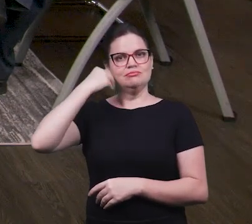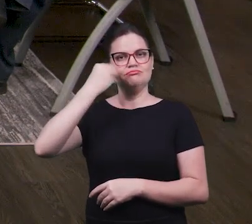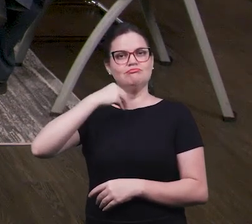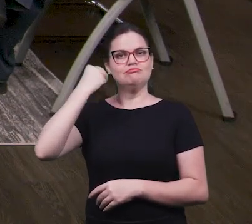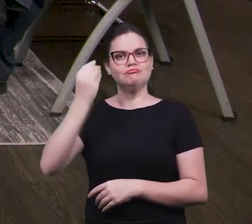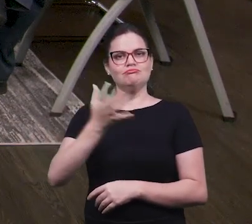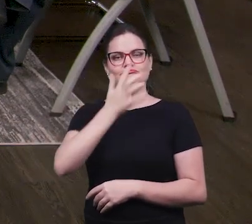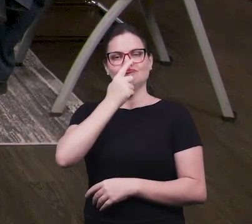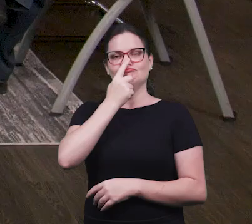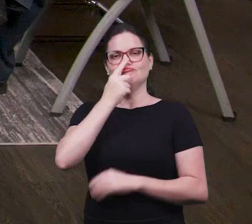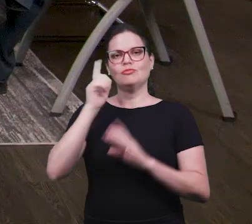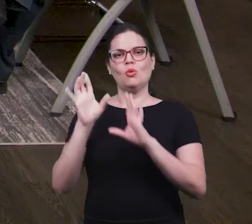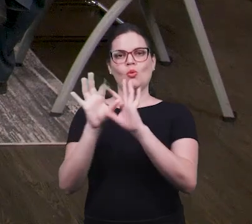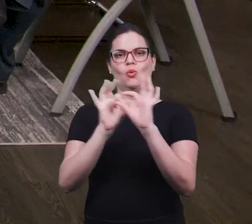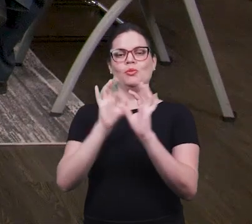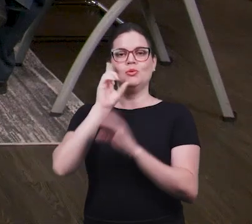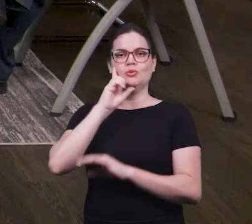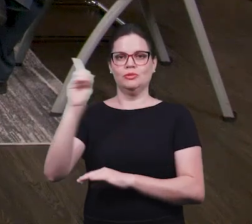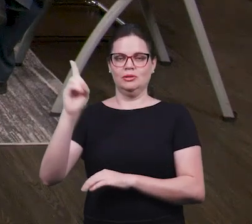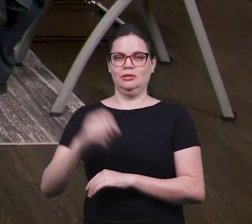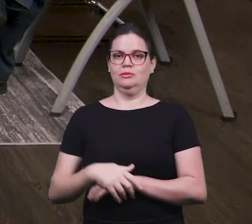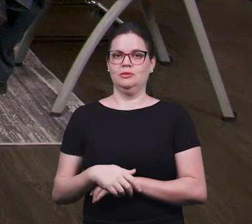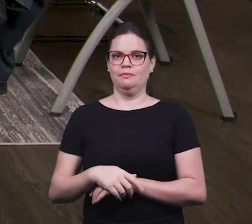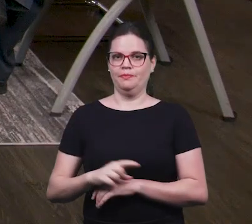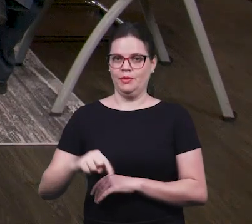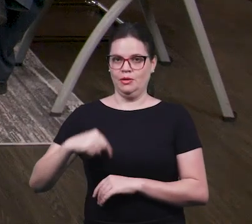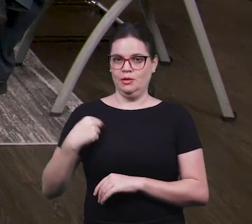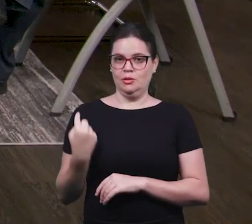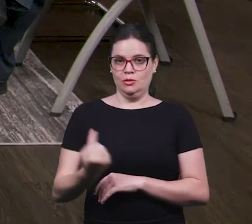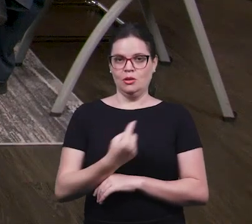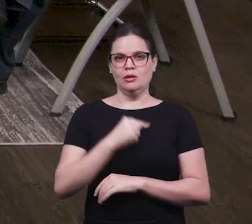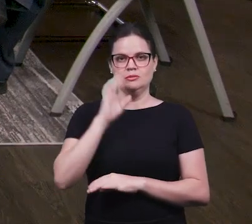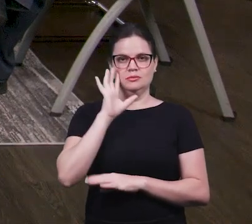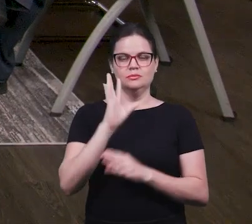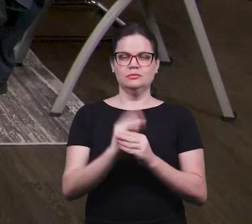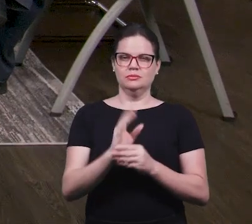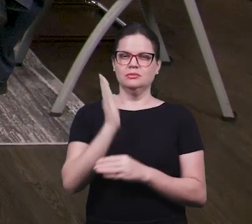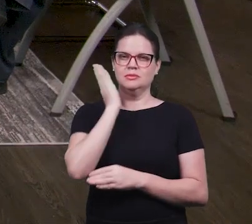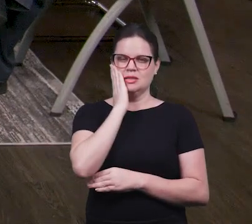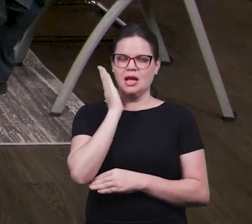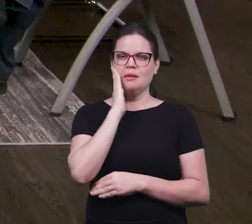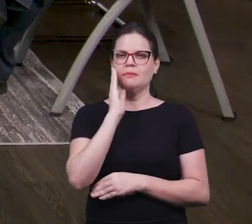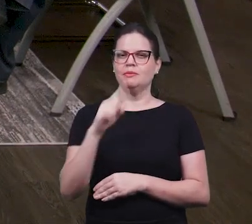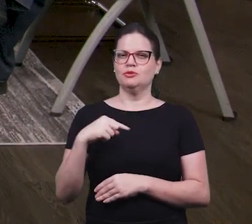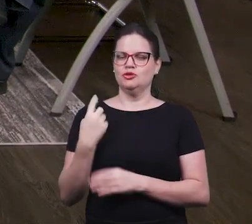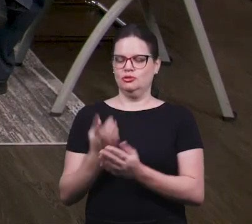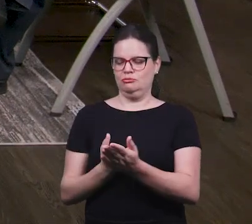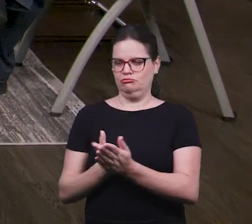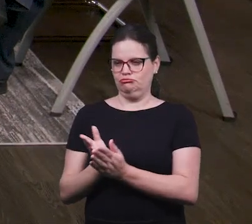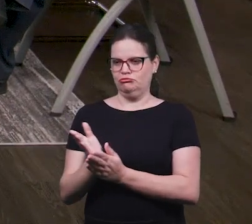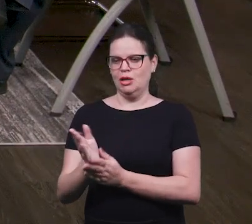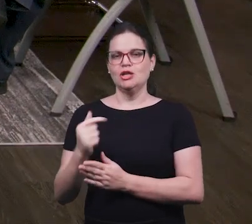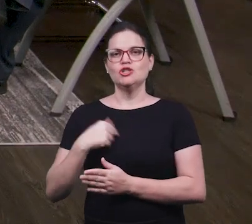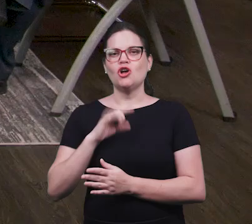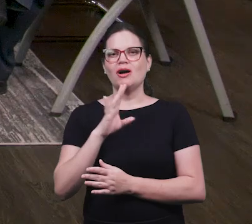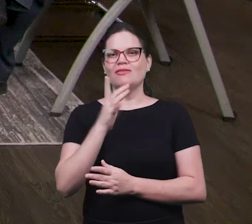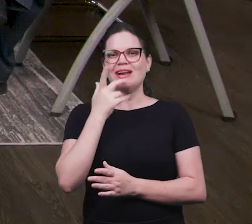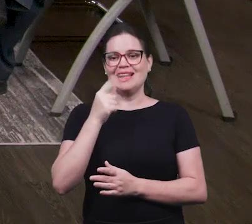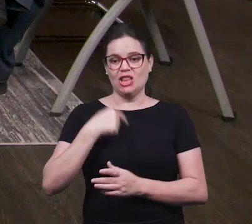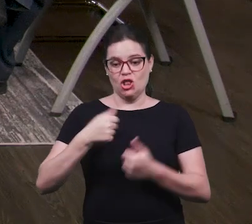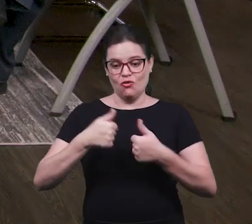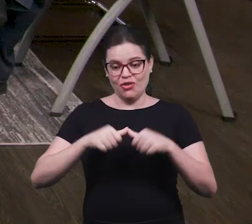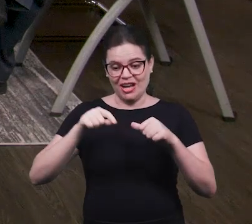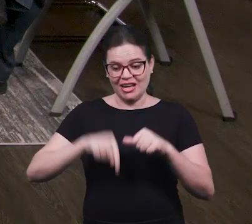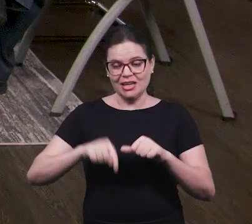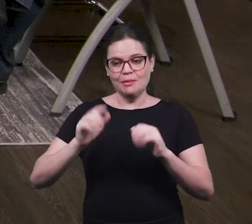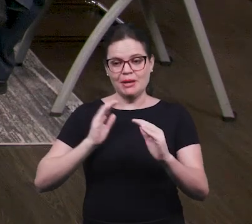nos colocando nesse ou naquele lugar. Nós sabemos para onde estamos indo, isso que é importante. Muitos estão indo para a cidade